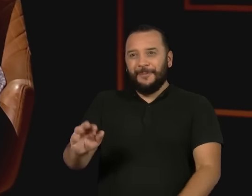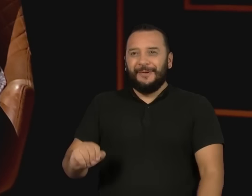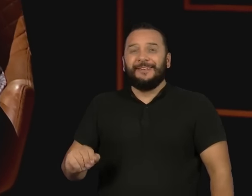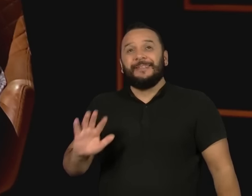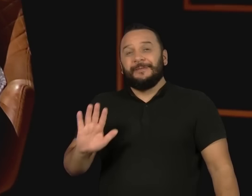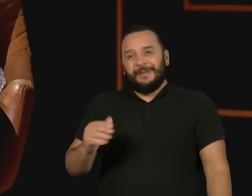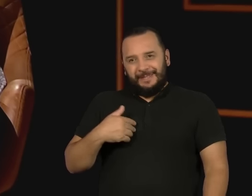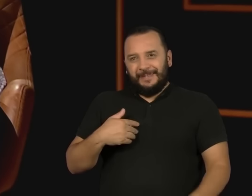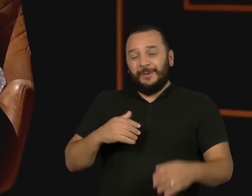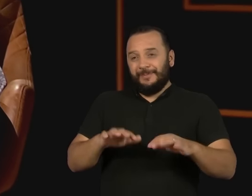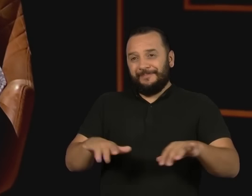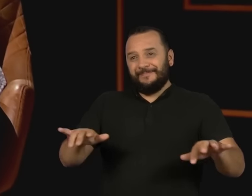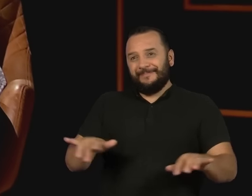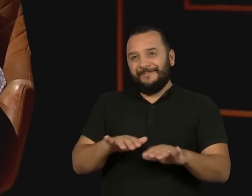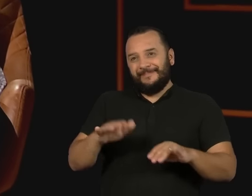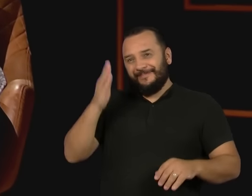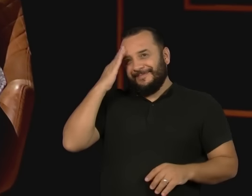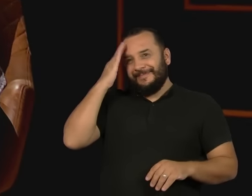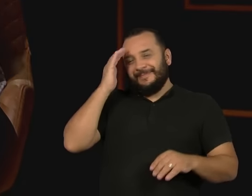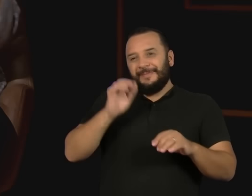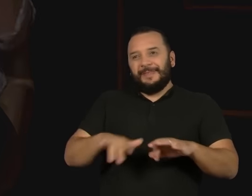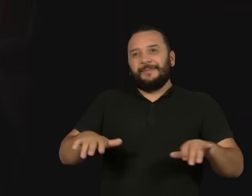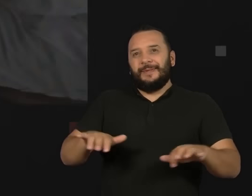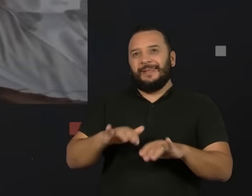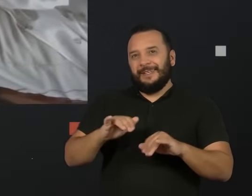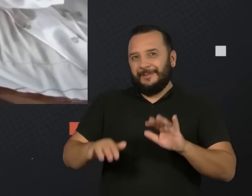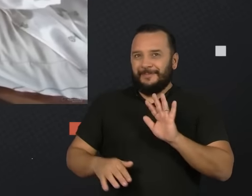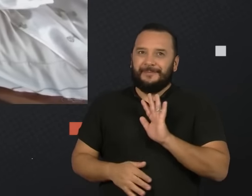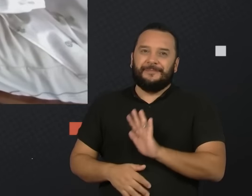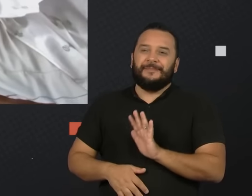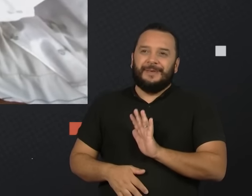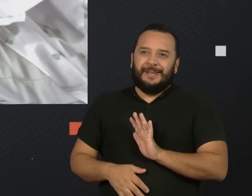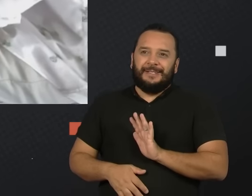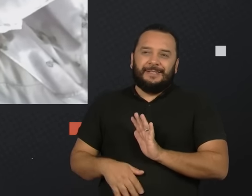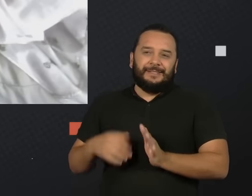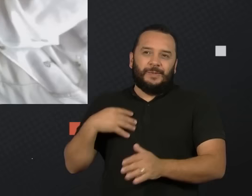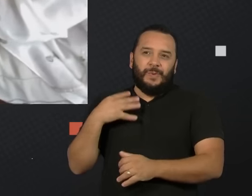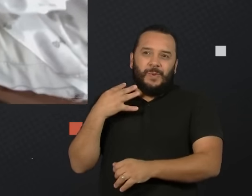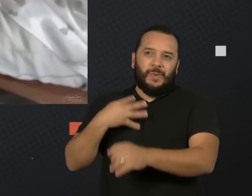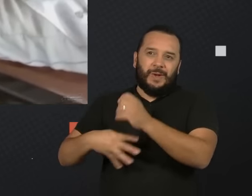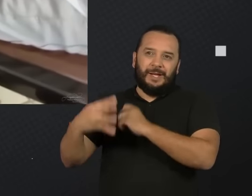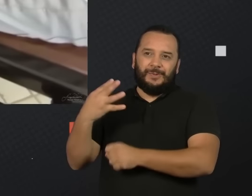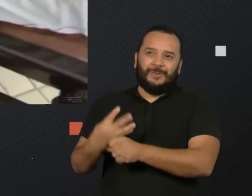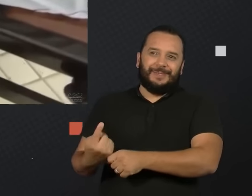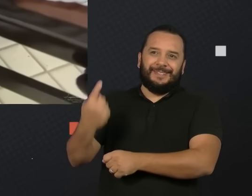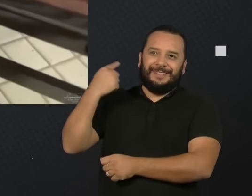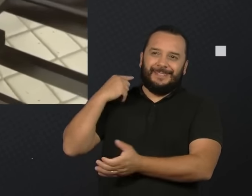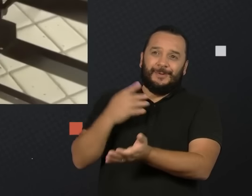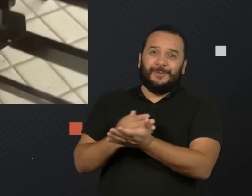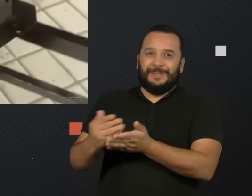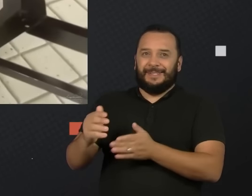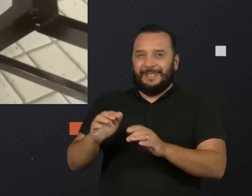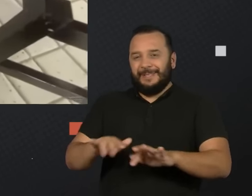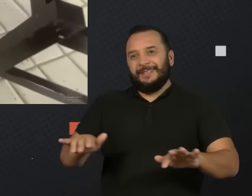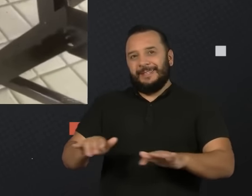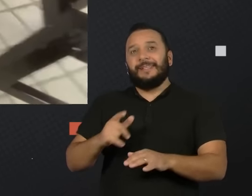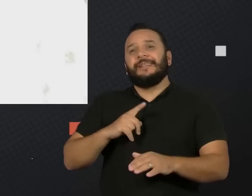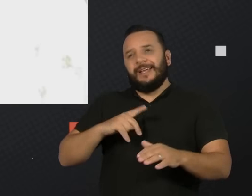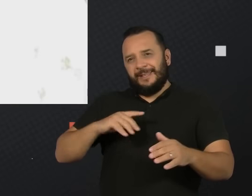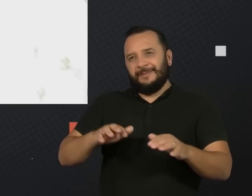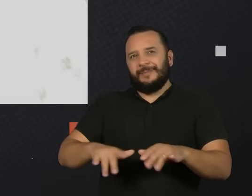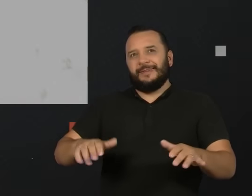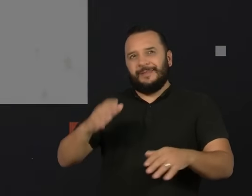Mas eu toco piano, hoje eu toco piano, mas assim, há 4 anos atrás que eu resolvi, falei, tem um piano em casa, não é possível, vou aprender esse